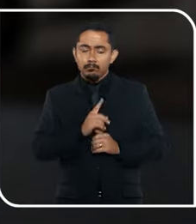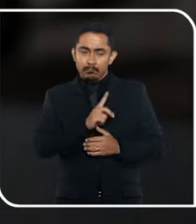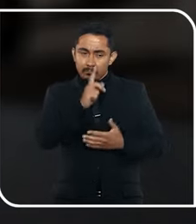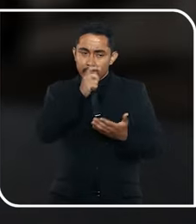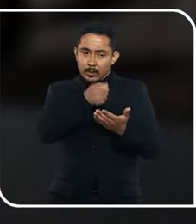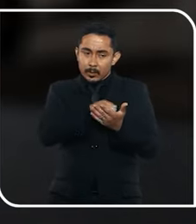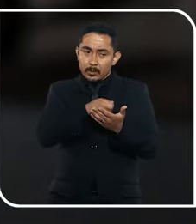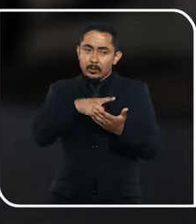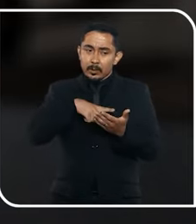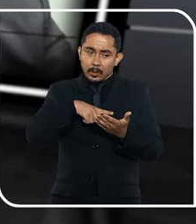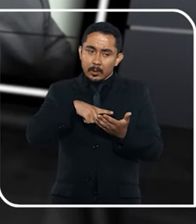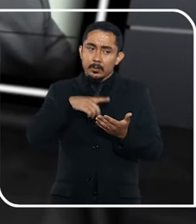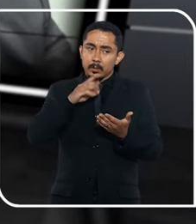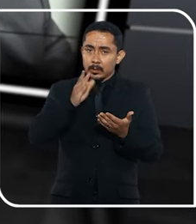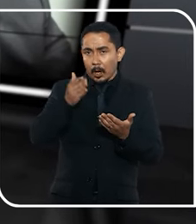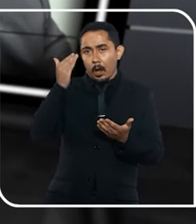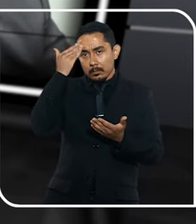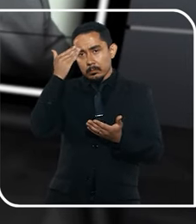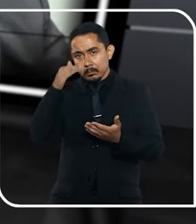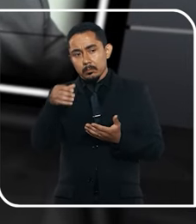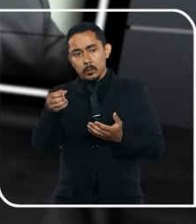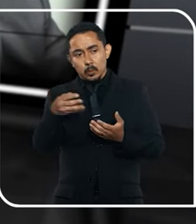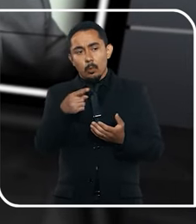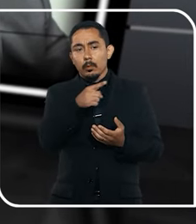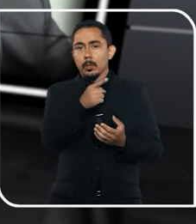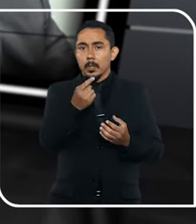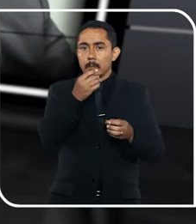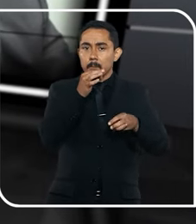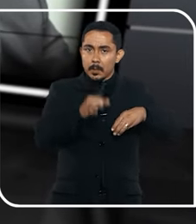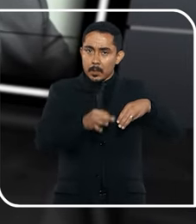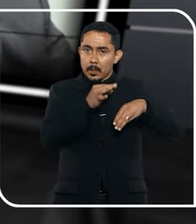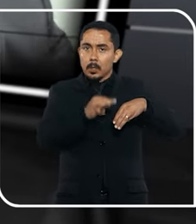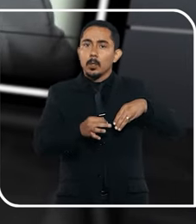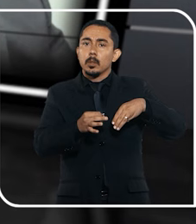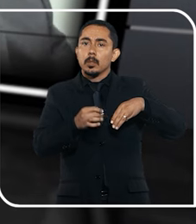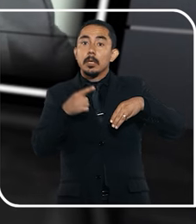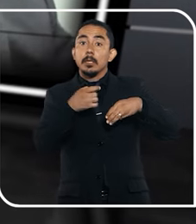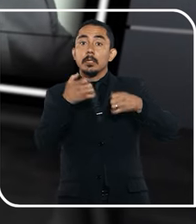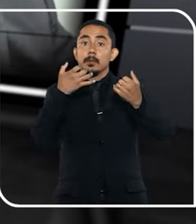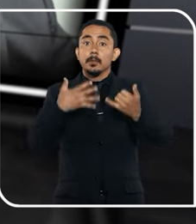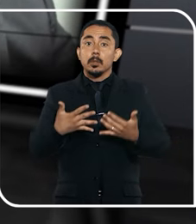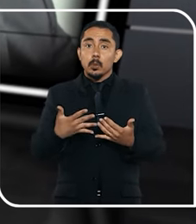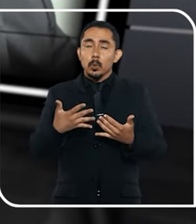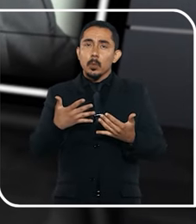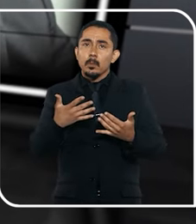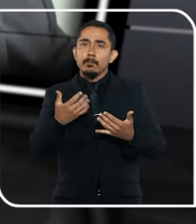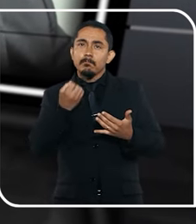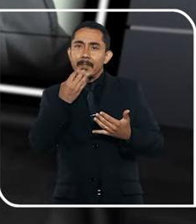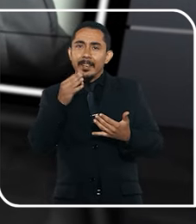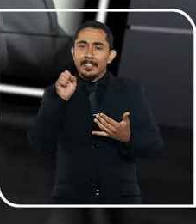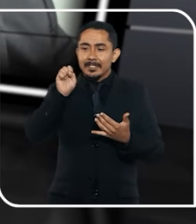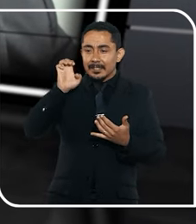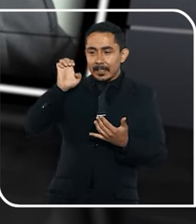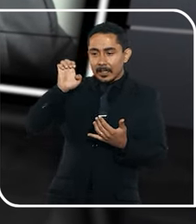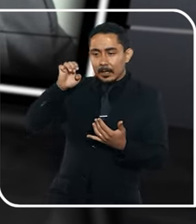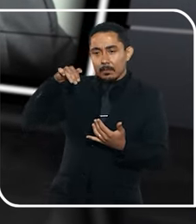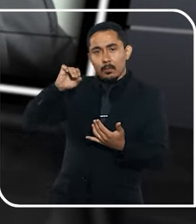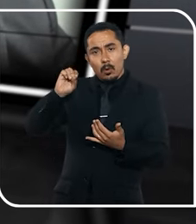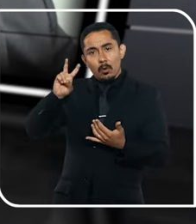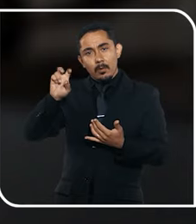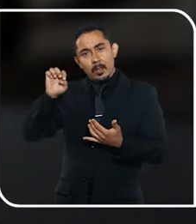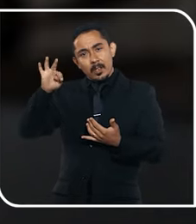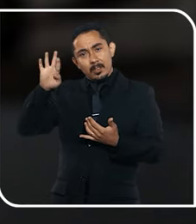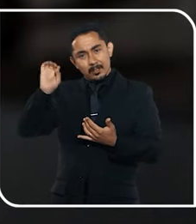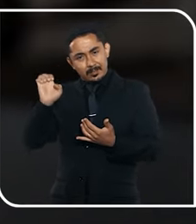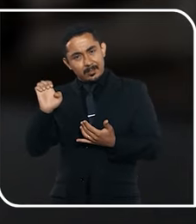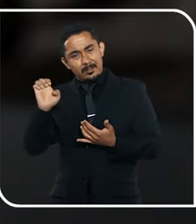em uma dessas decisões e dos entendimentos dos ministros, foi dito bem semovente. Só